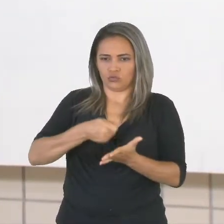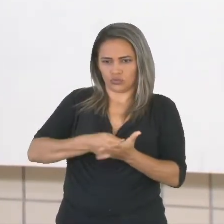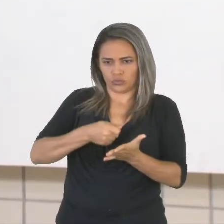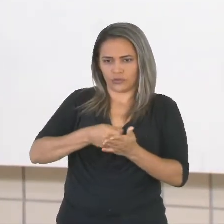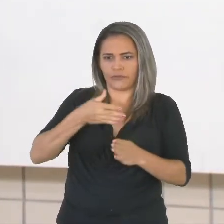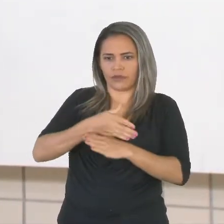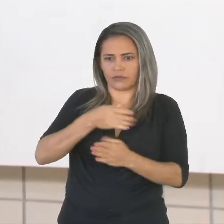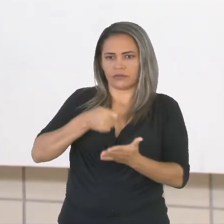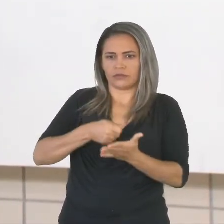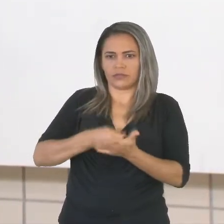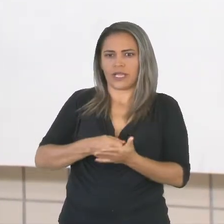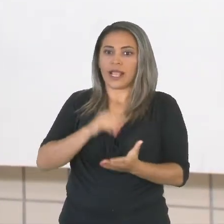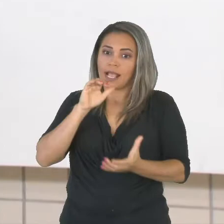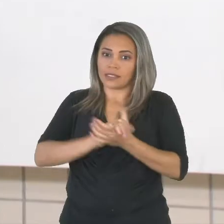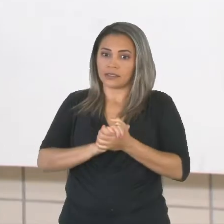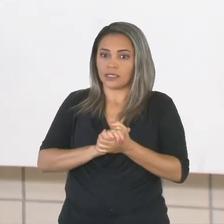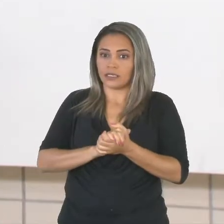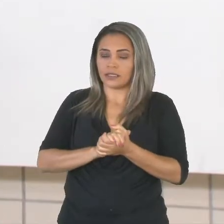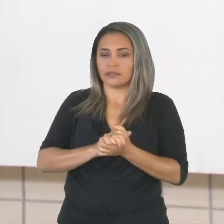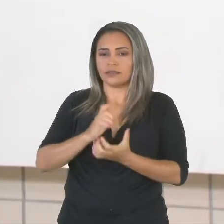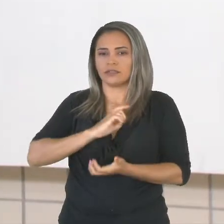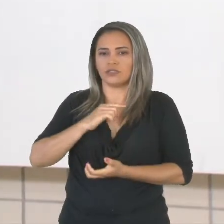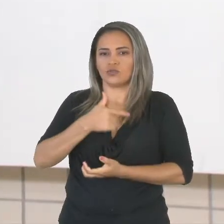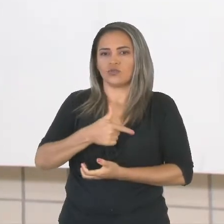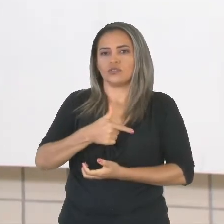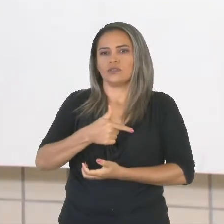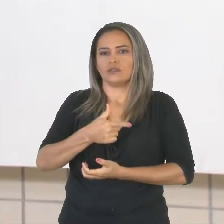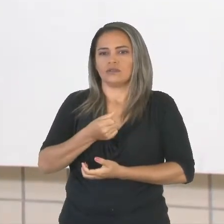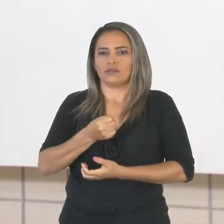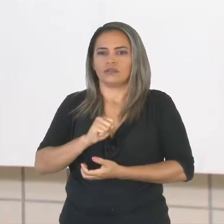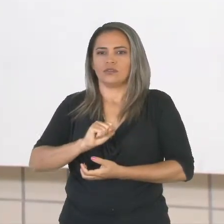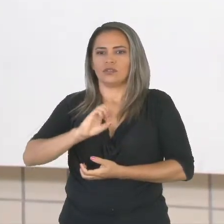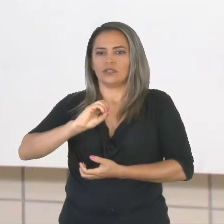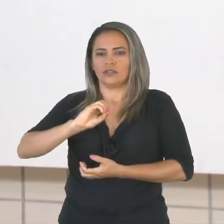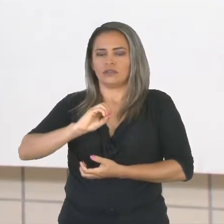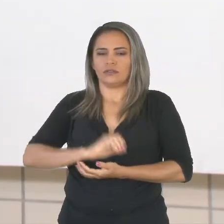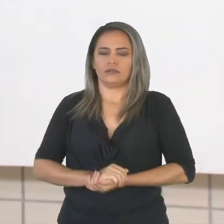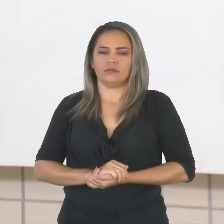125. Casado, 280.